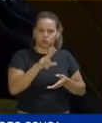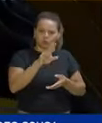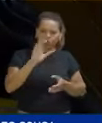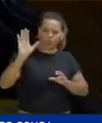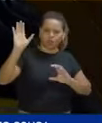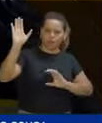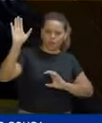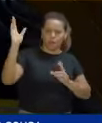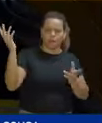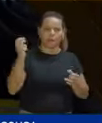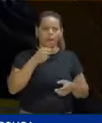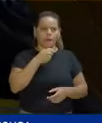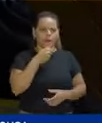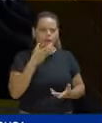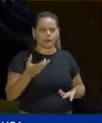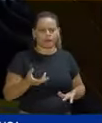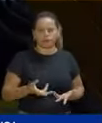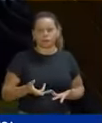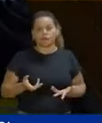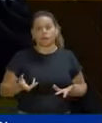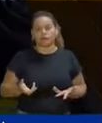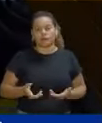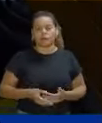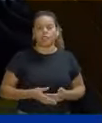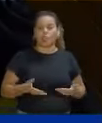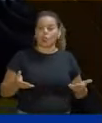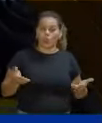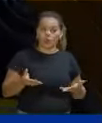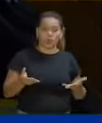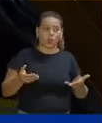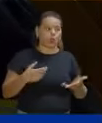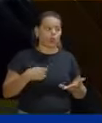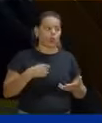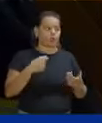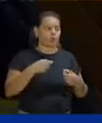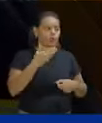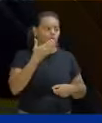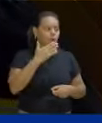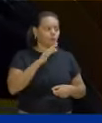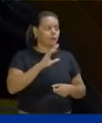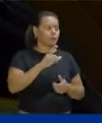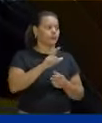A procuração consta no ID tal do processo de cumprimento de sentença,